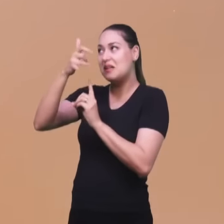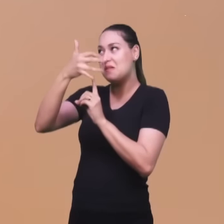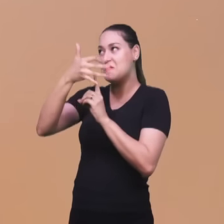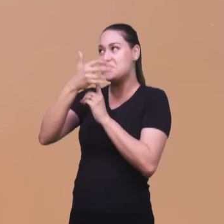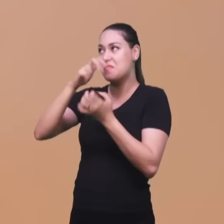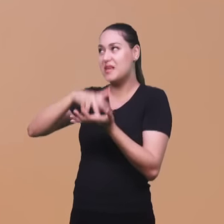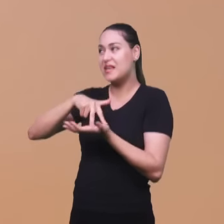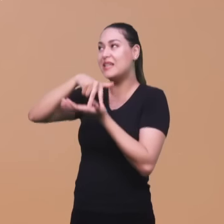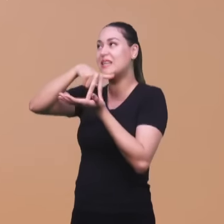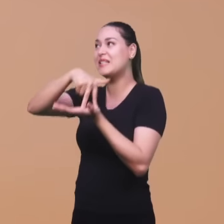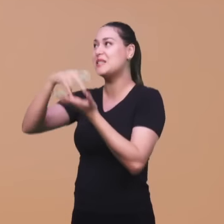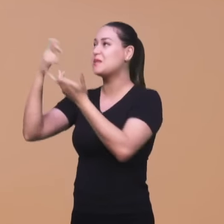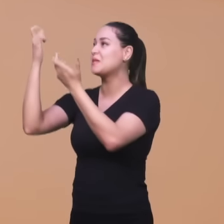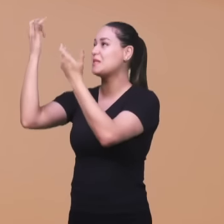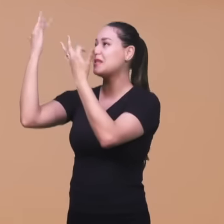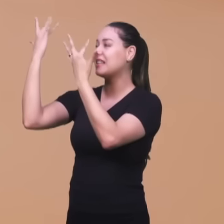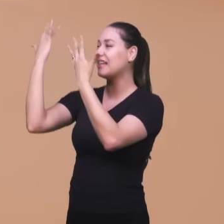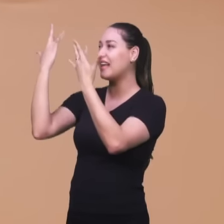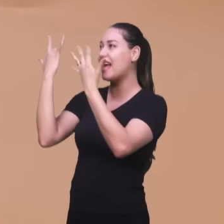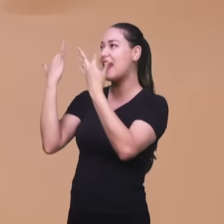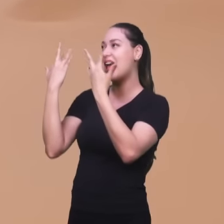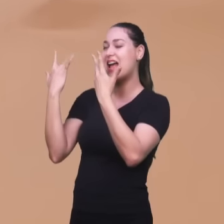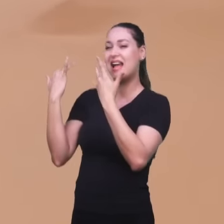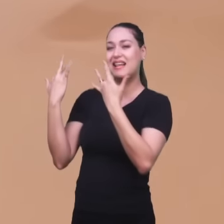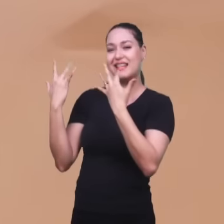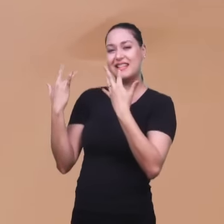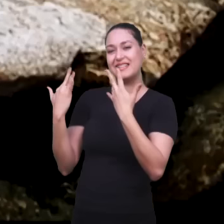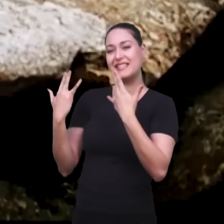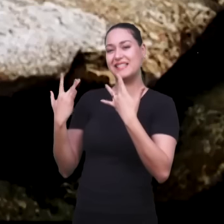saciarás